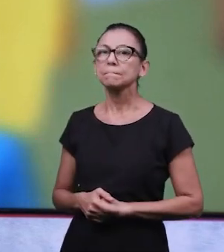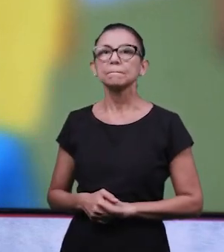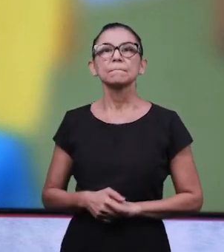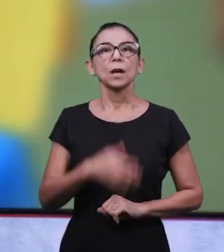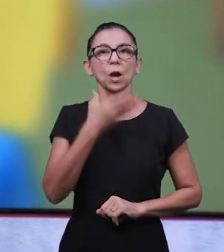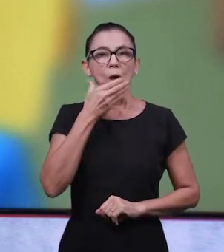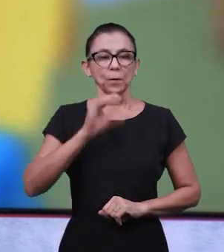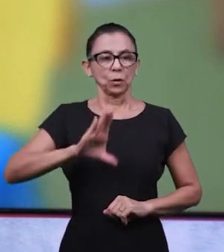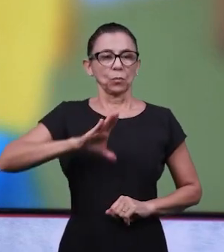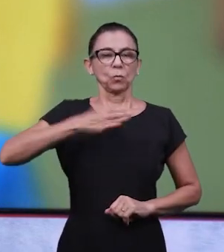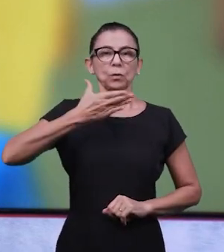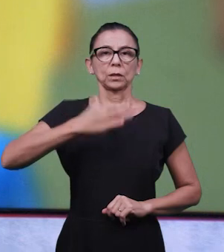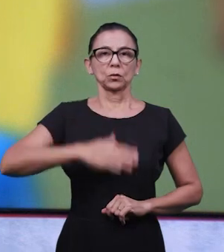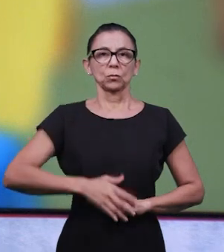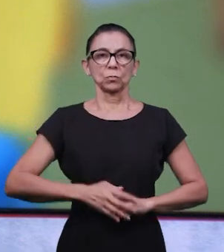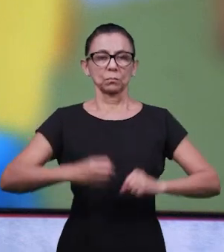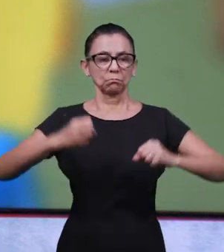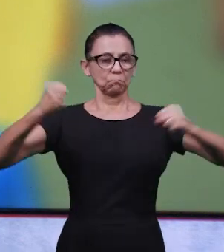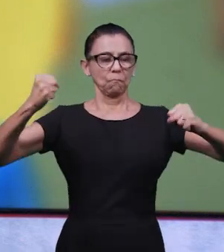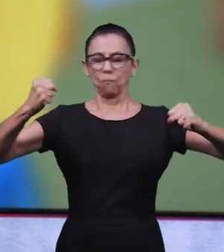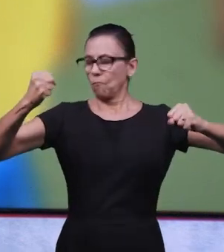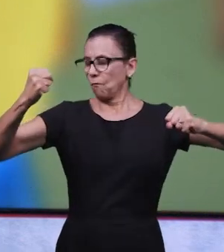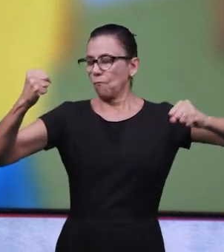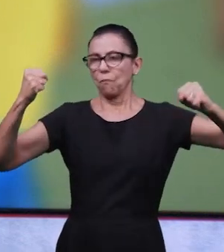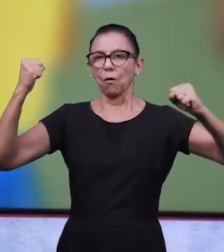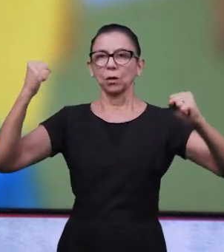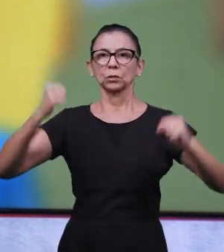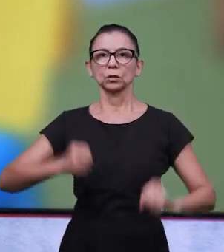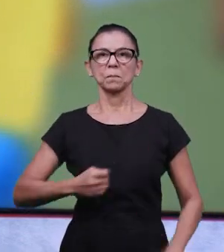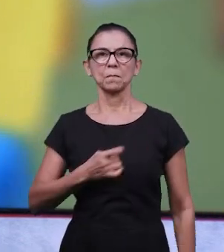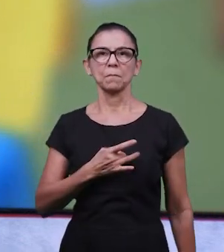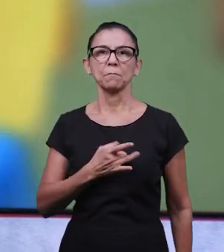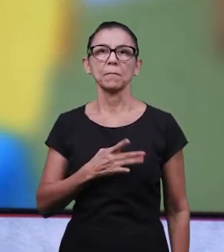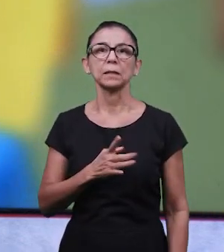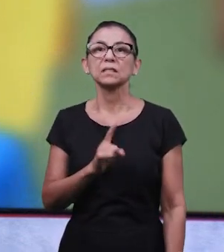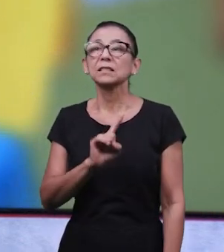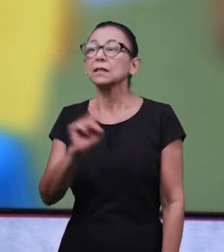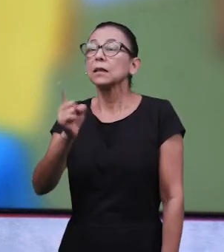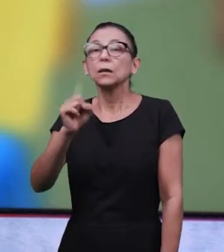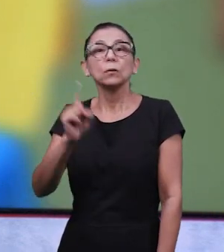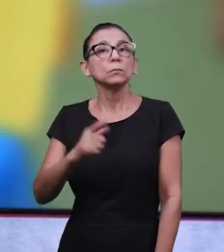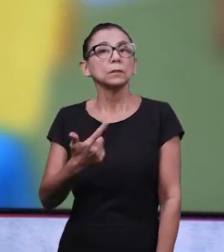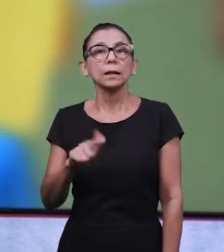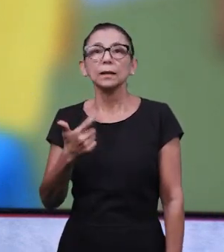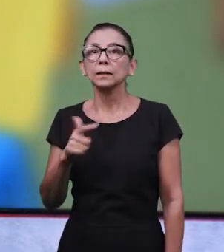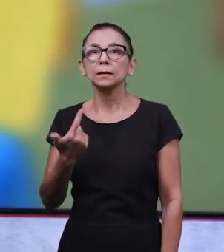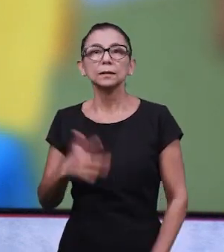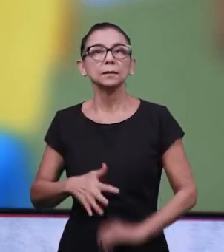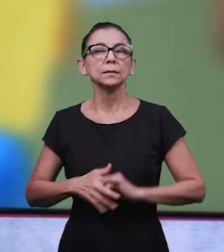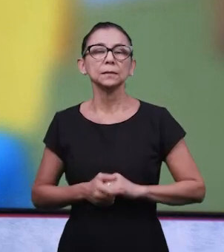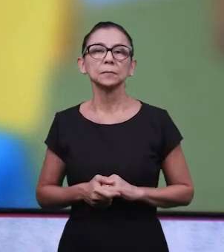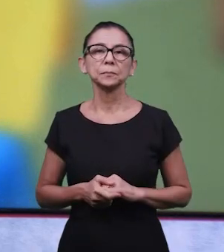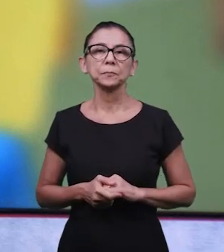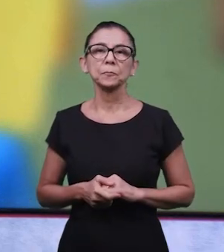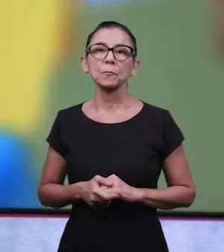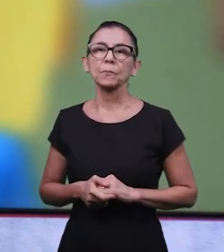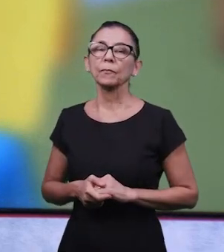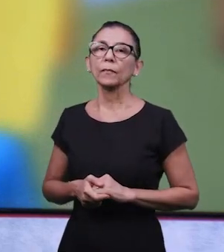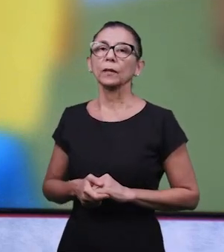dentre eles, 37 foram chamados valentes de Davi. Como vocês